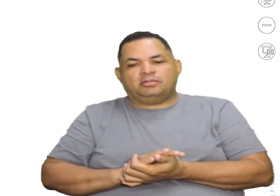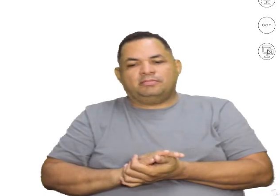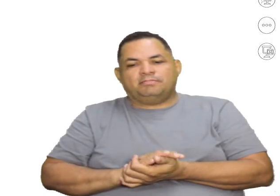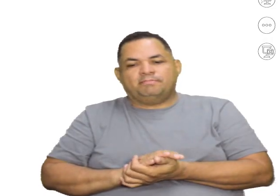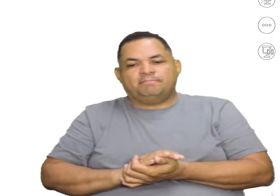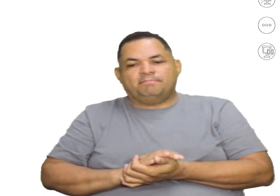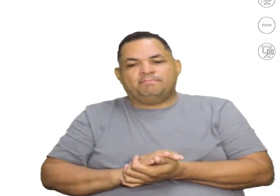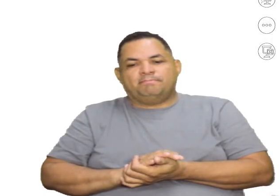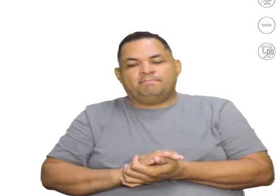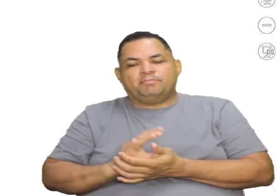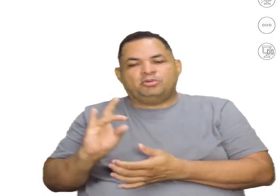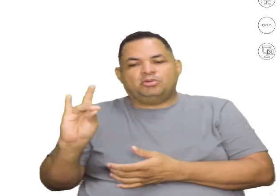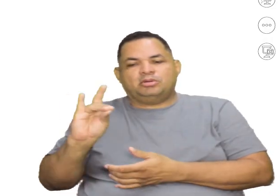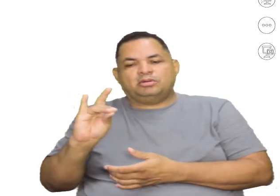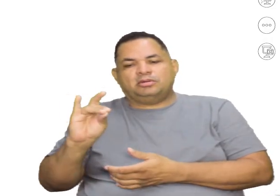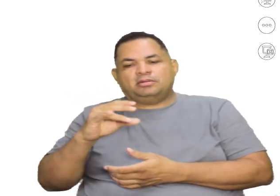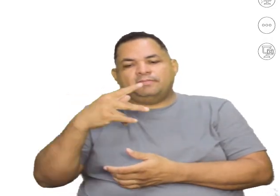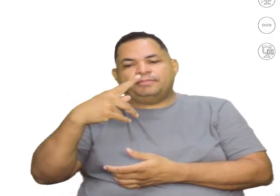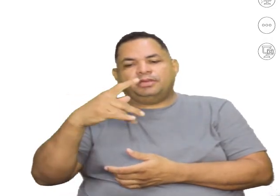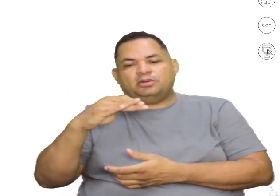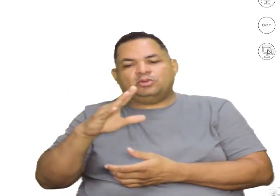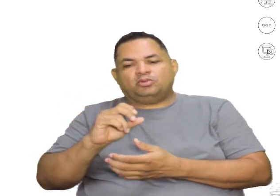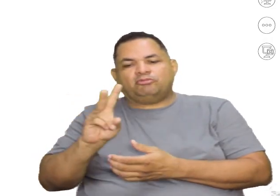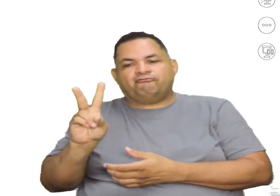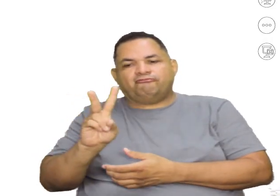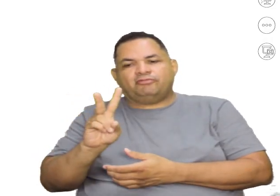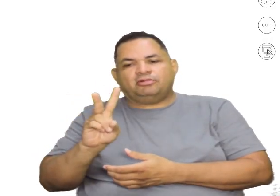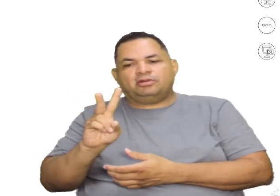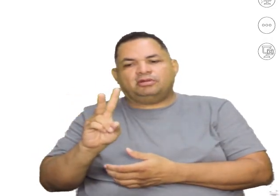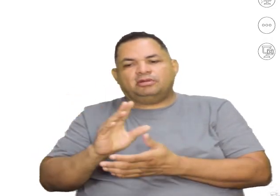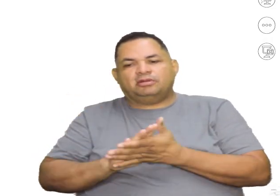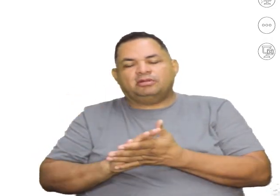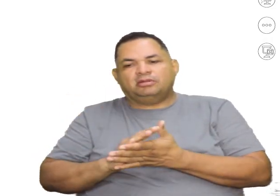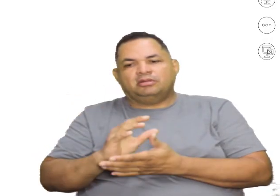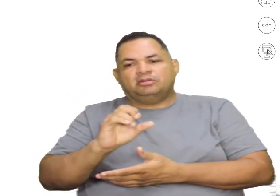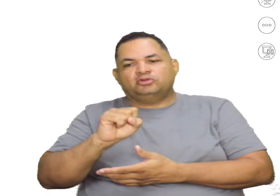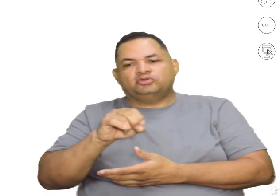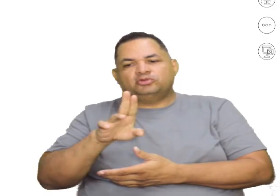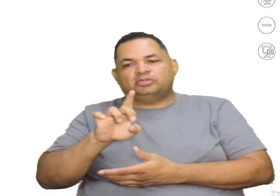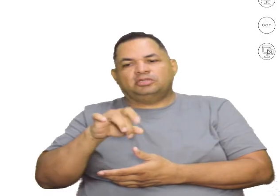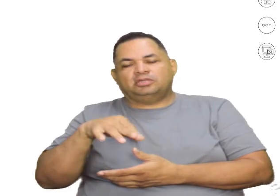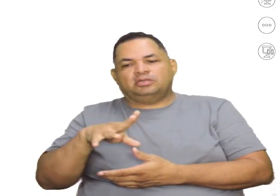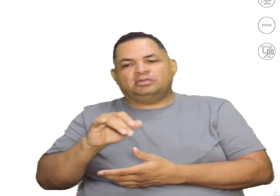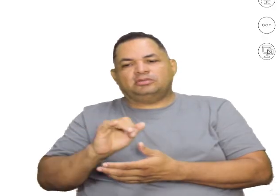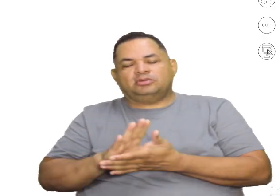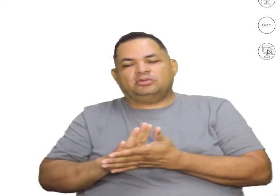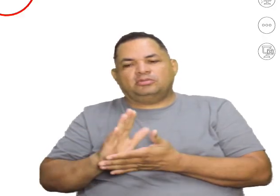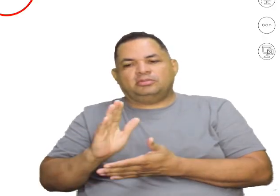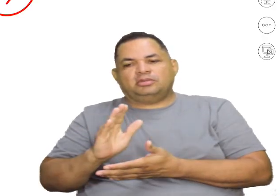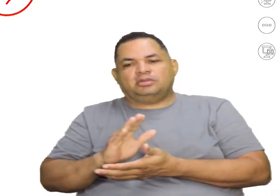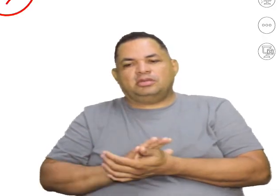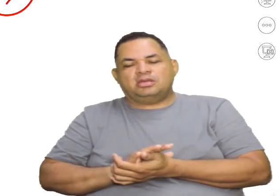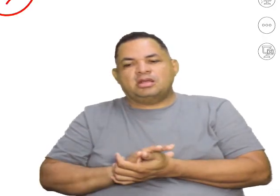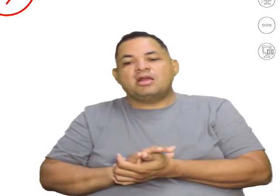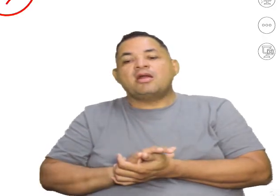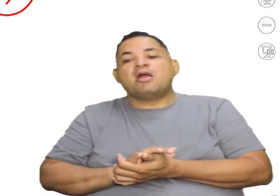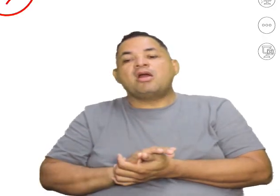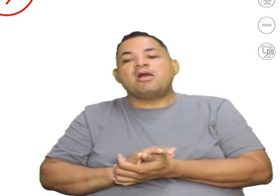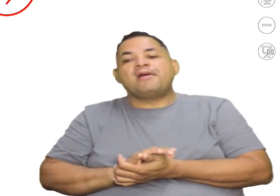Suriname, as Guianas, né? As duas Guianas, francesa e inglesa, o Equador,